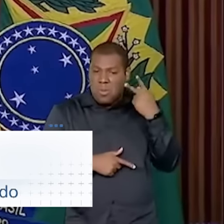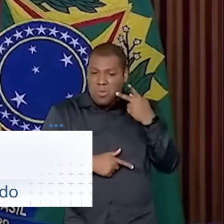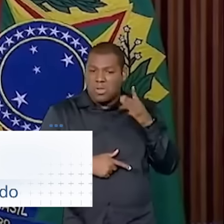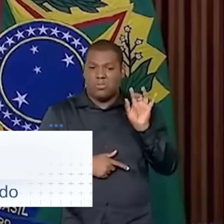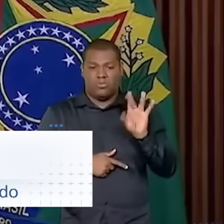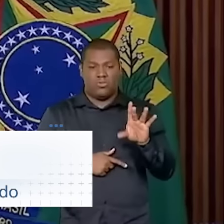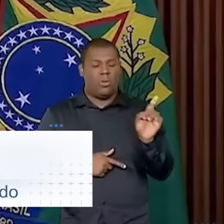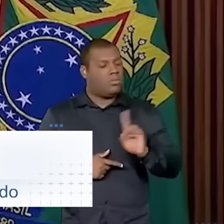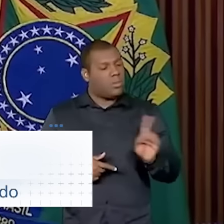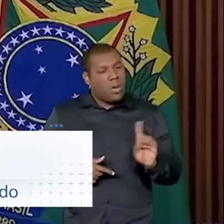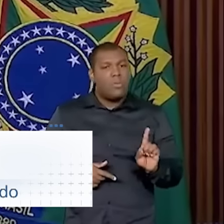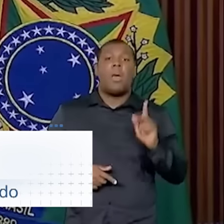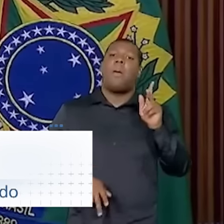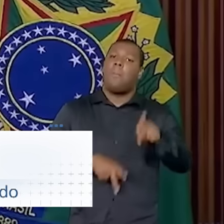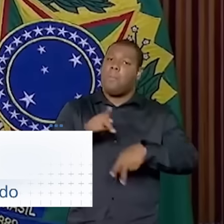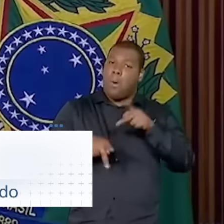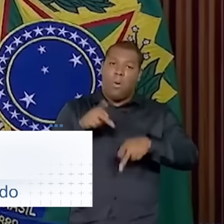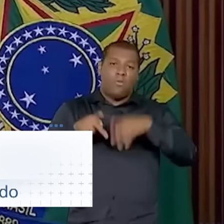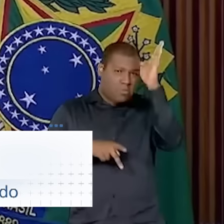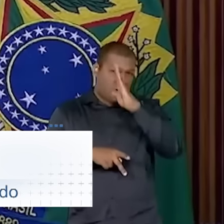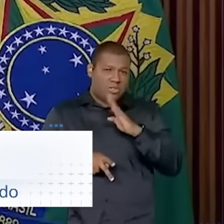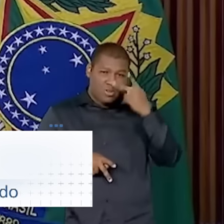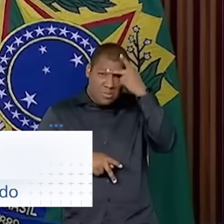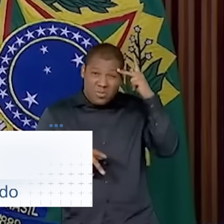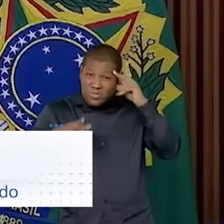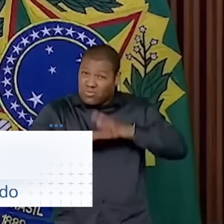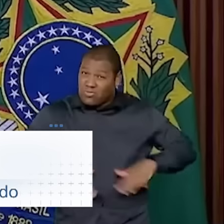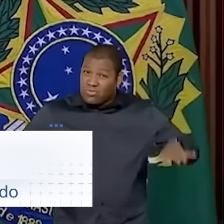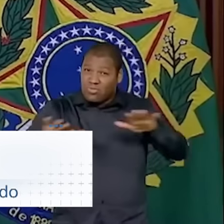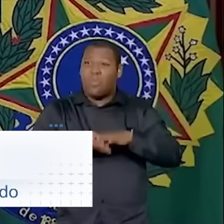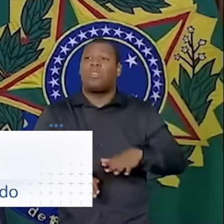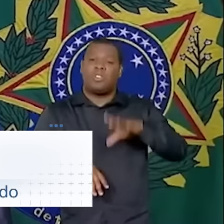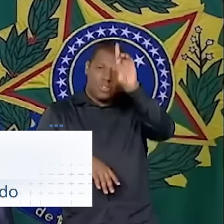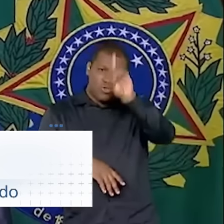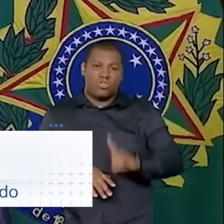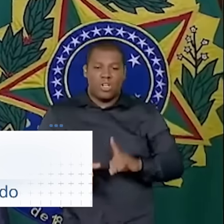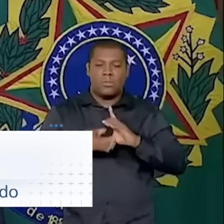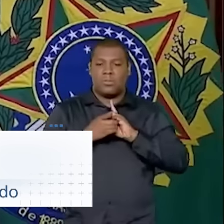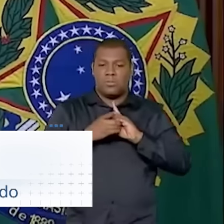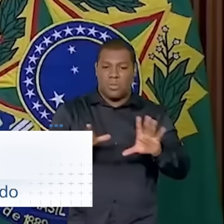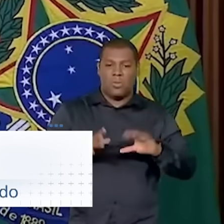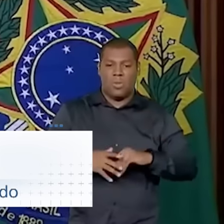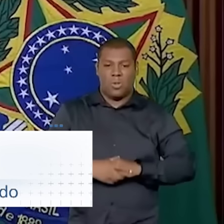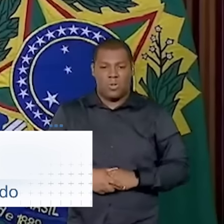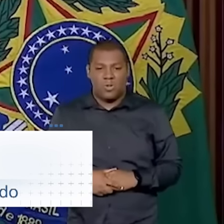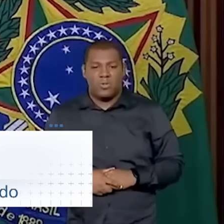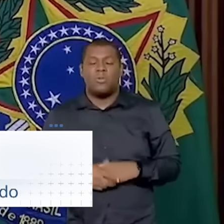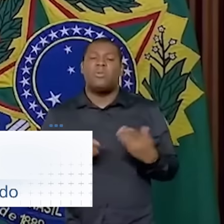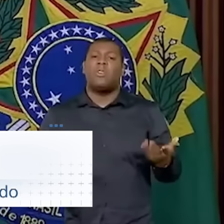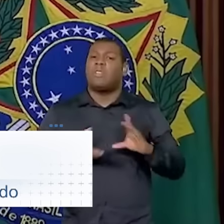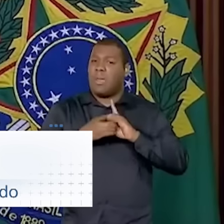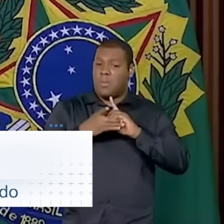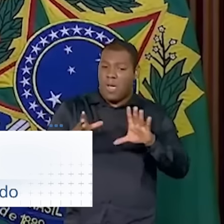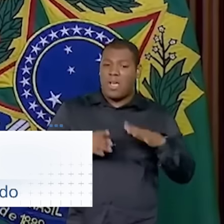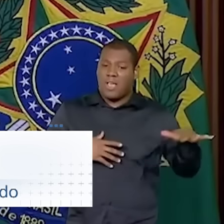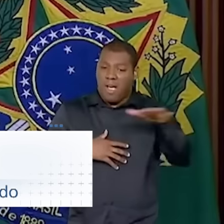falar de trabalho, eles querem falar de salário, eles querem falar de lazer, eles querem falar de cultura, eles querem falar das coisas